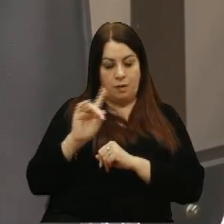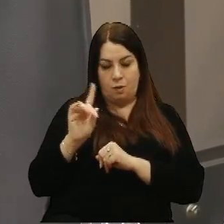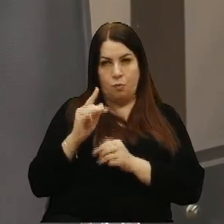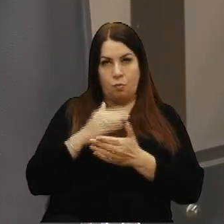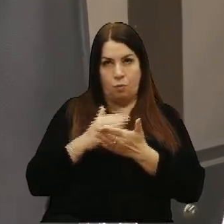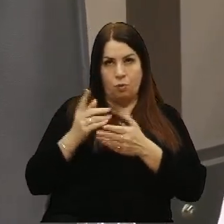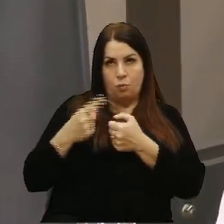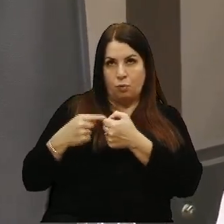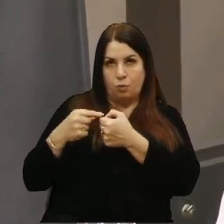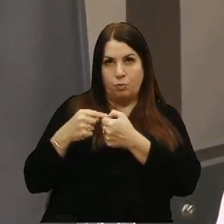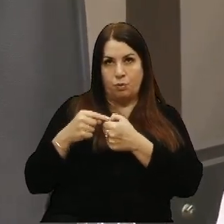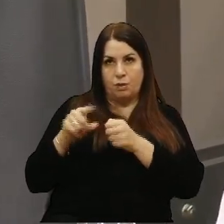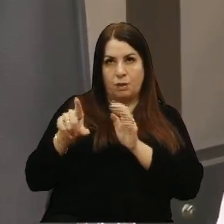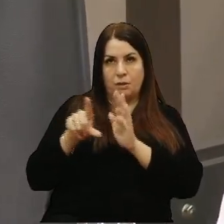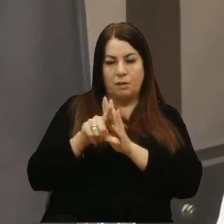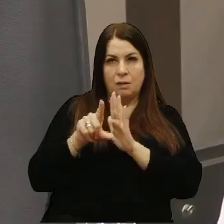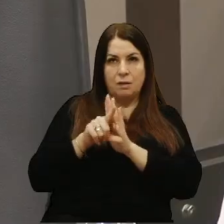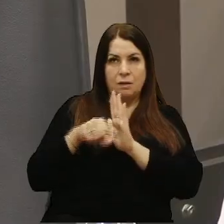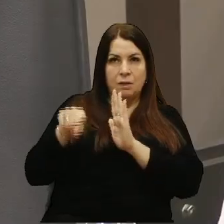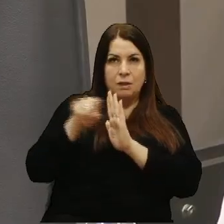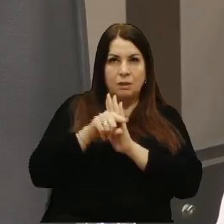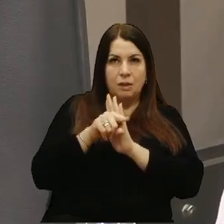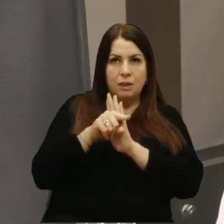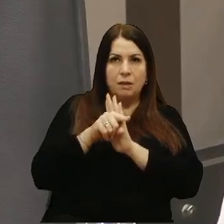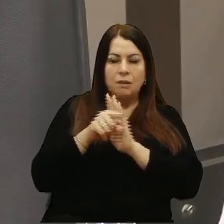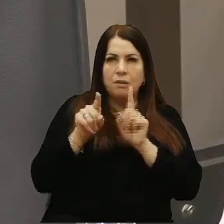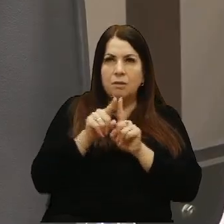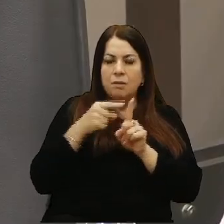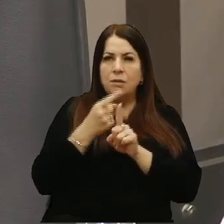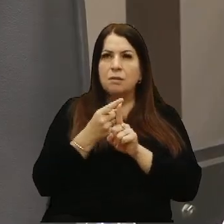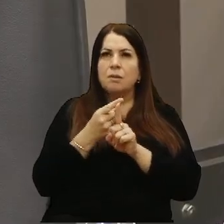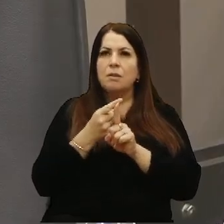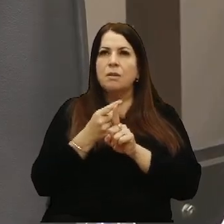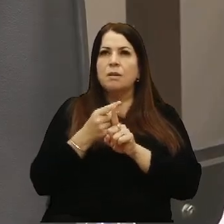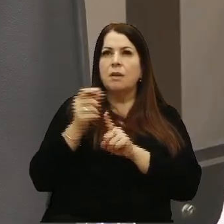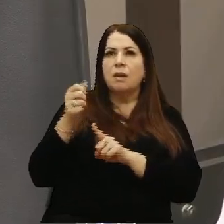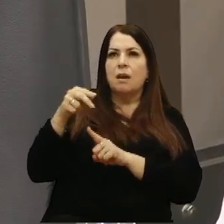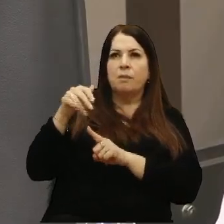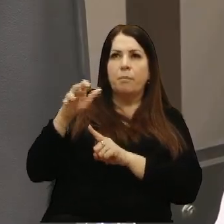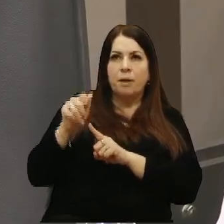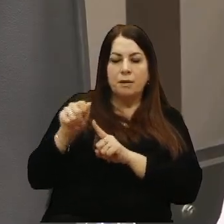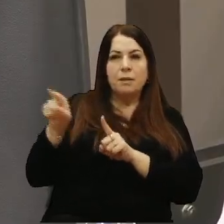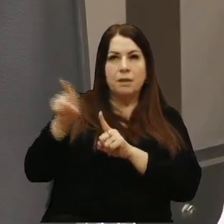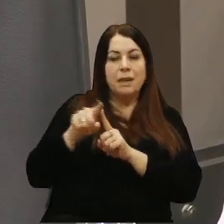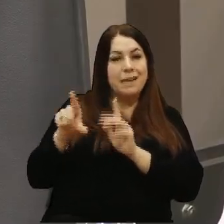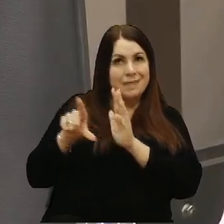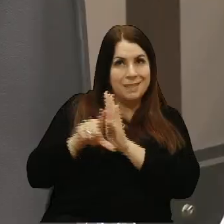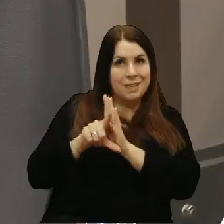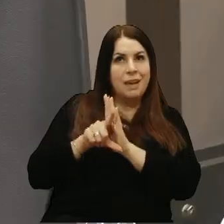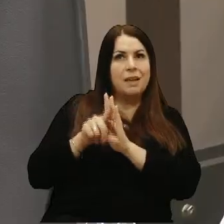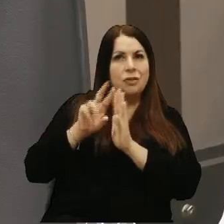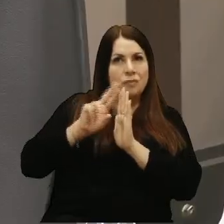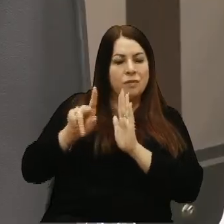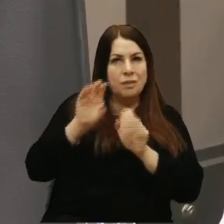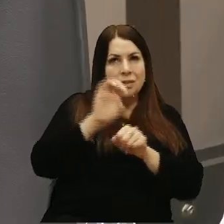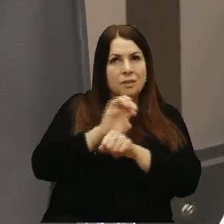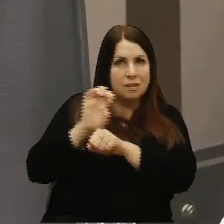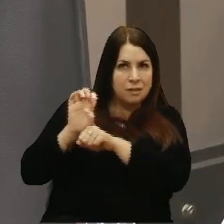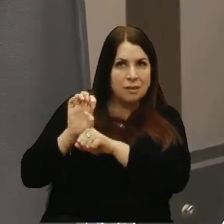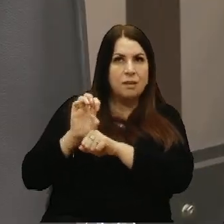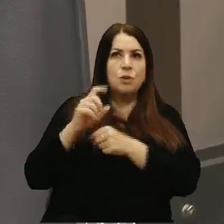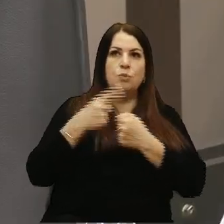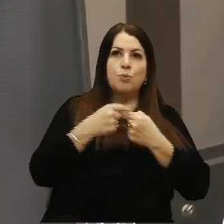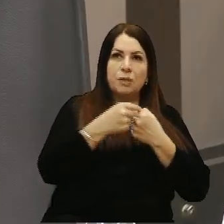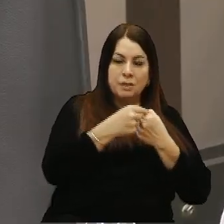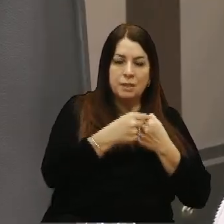no município a lei anti-Oruan, onde um vereador teve a ideia, passou para Amanda Vettorazzo, e essa lei está em diversos estados, em diversos